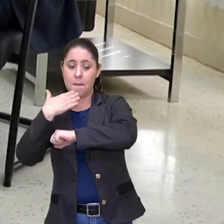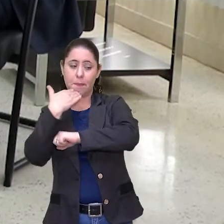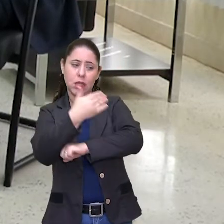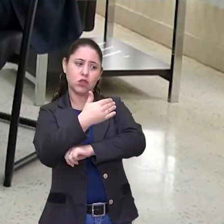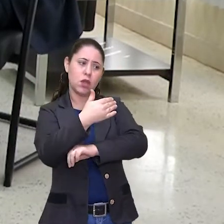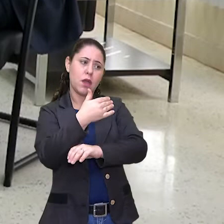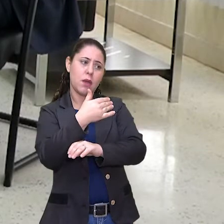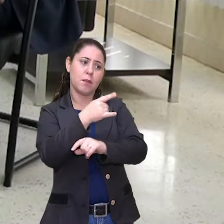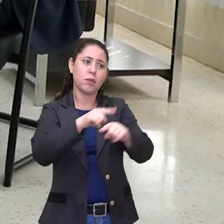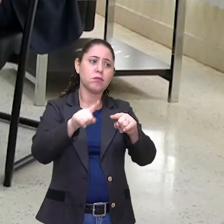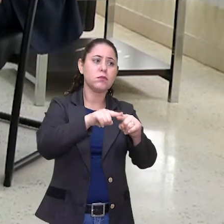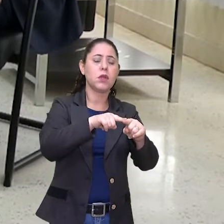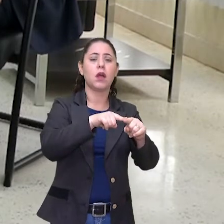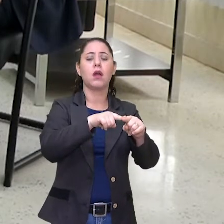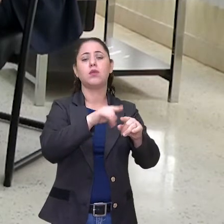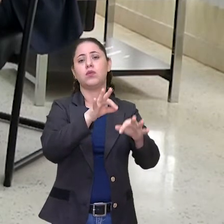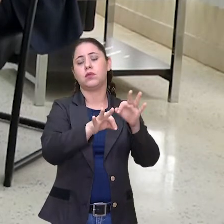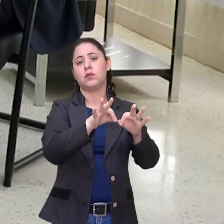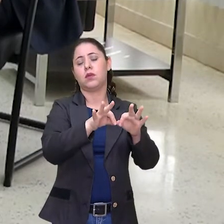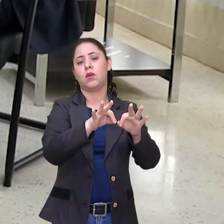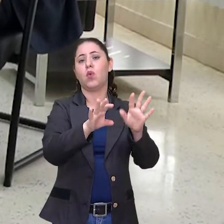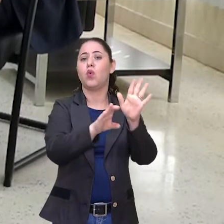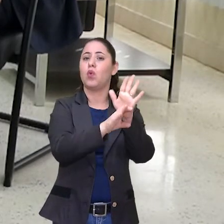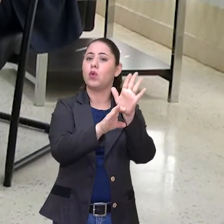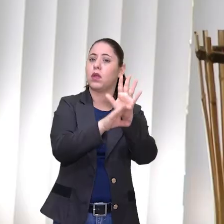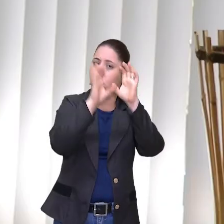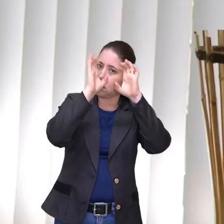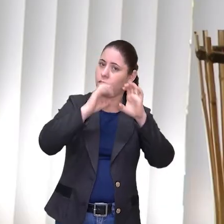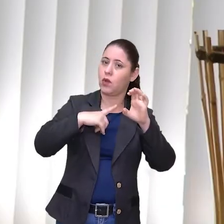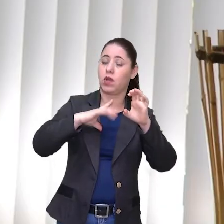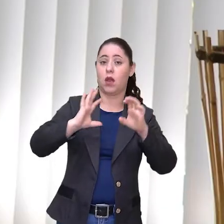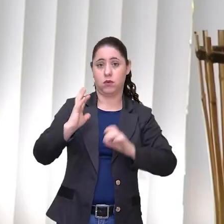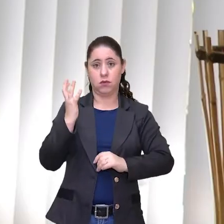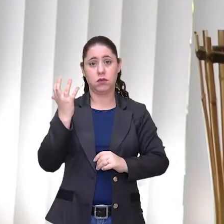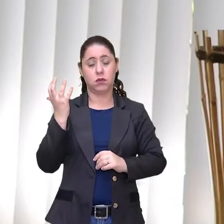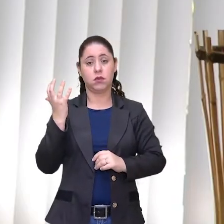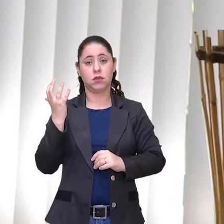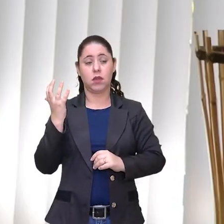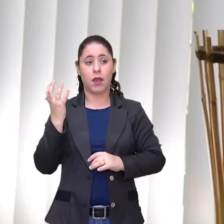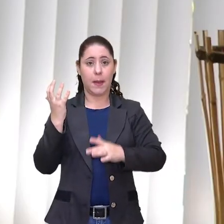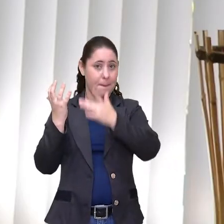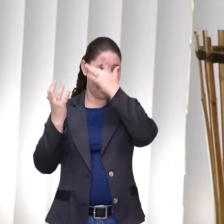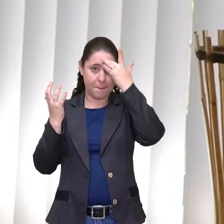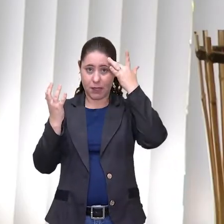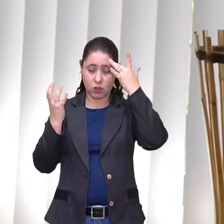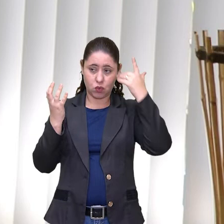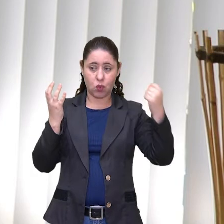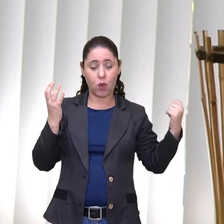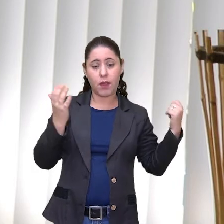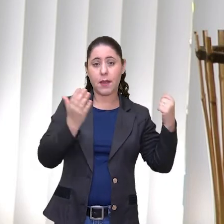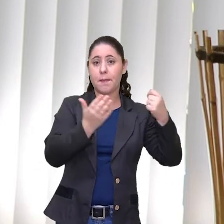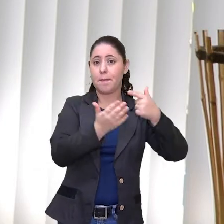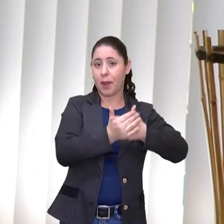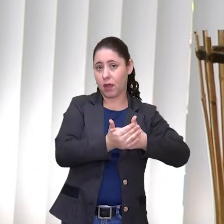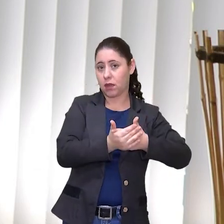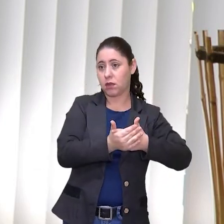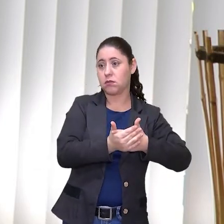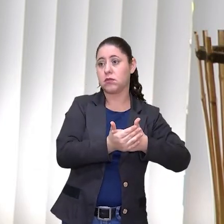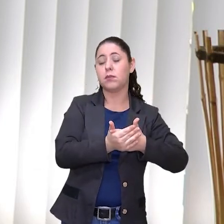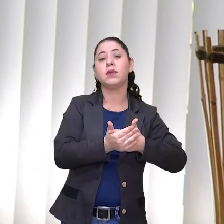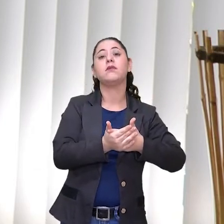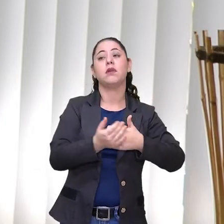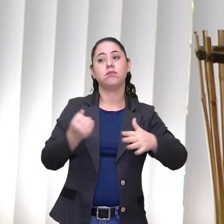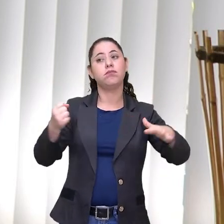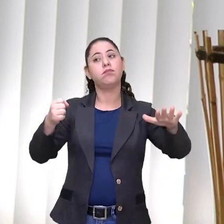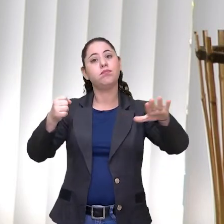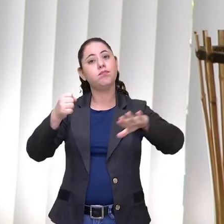ação autônoma prevista no Código de Processo Civil. Se isso ocorrer, o arrematante também será parte